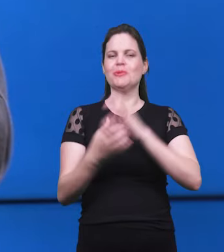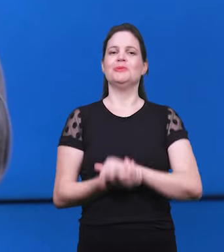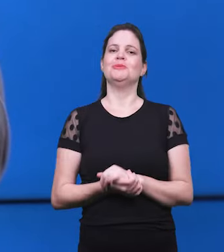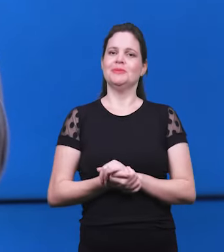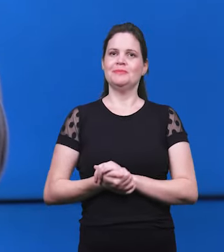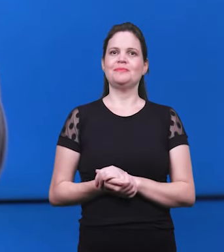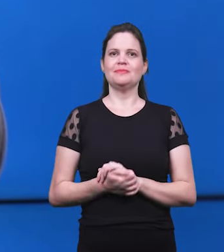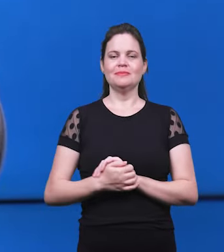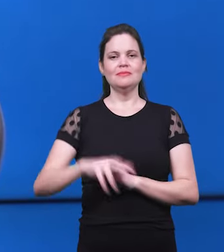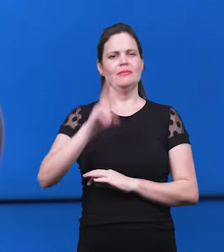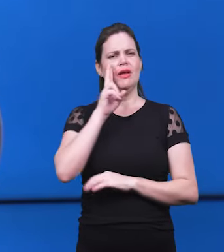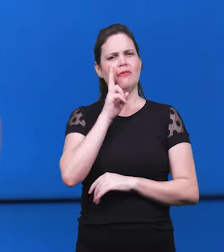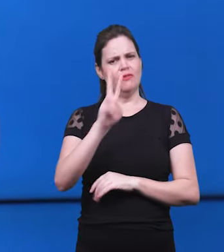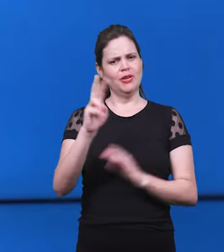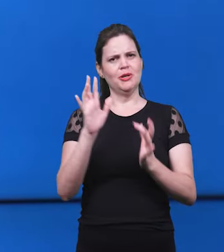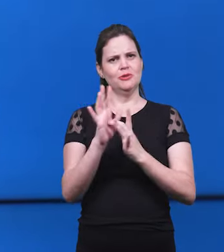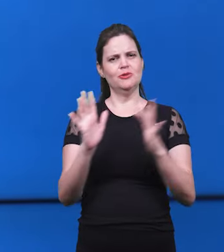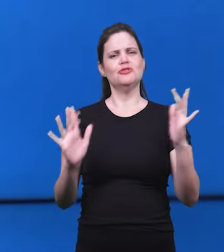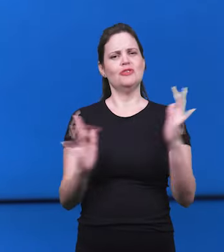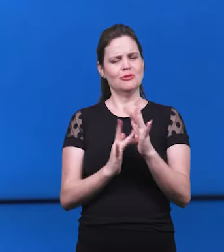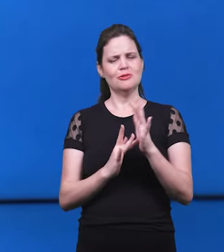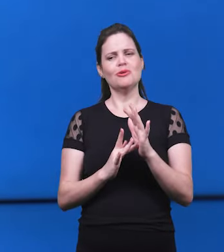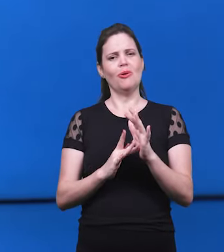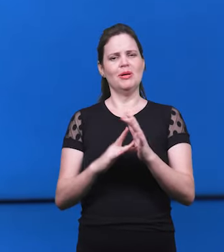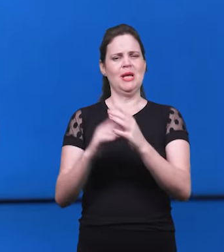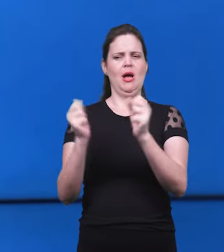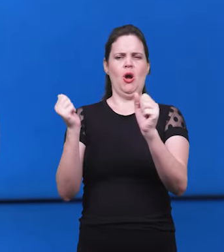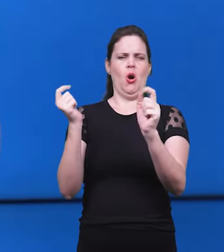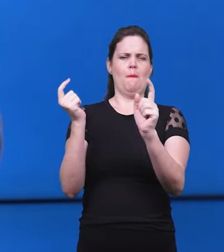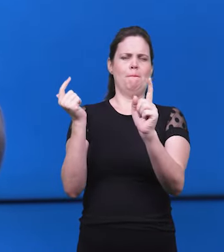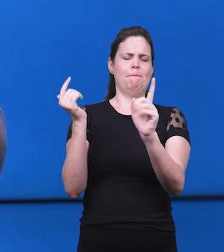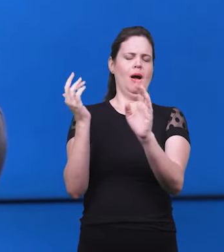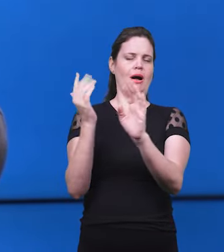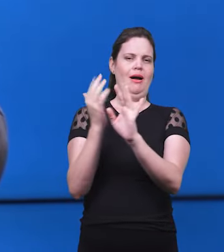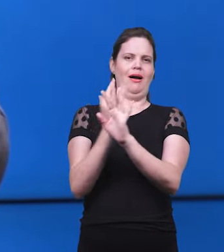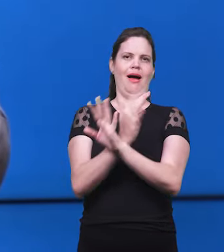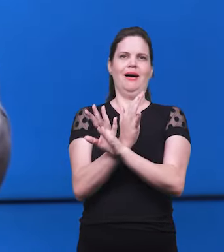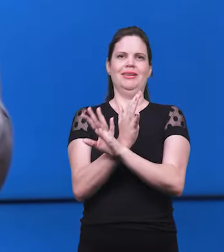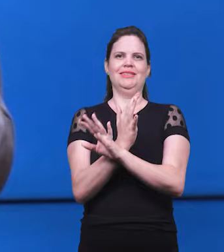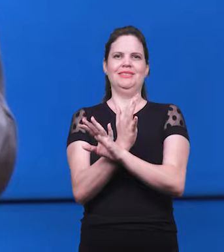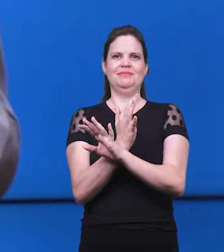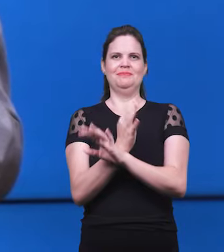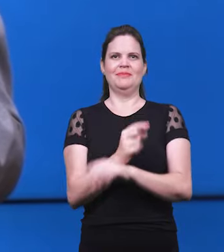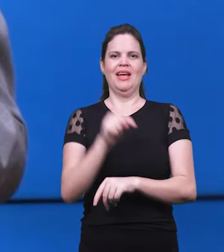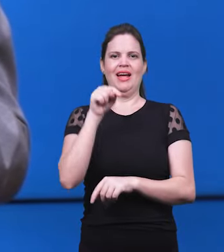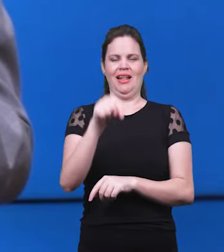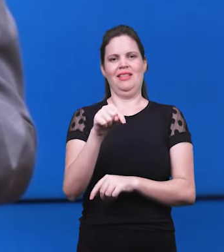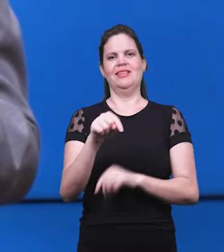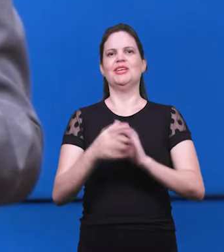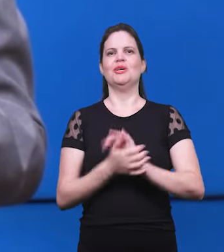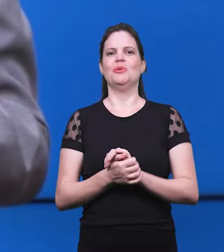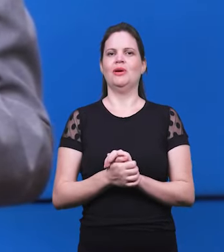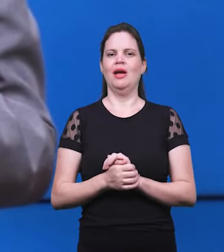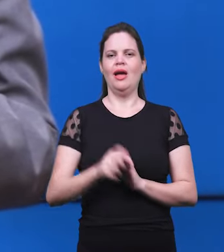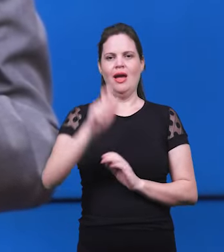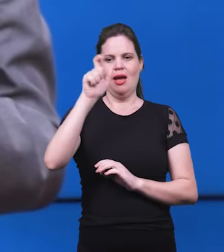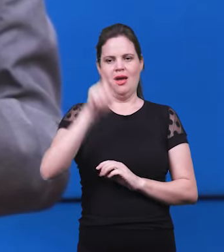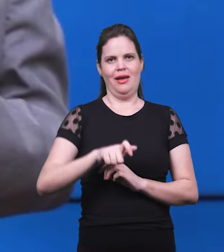João viu Jesus glorificado no meio dos sete castiçais. Ou seja, ali ele divisou aquele que